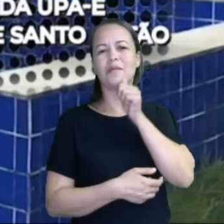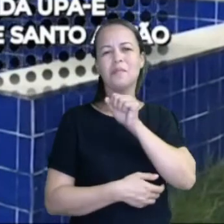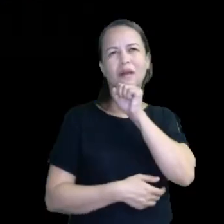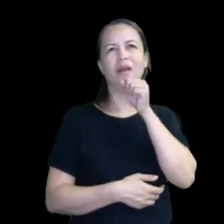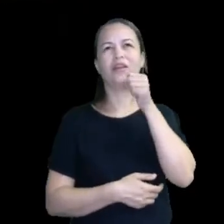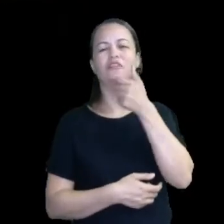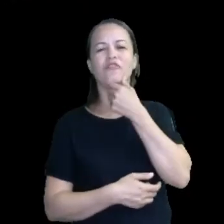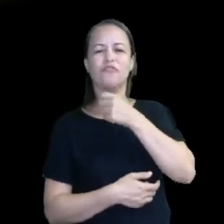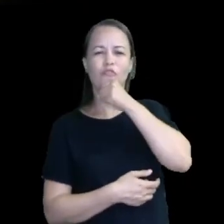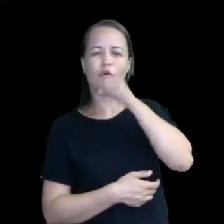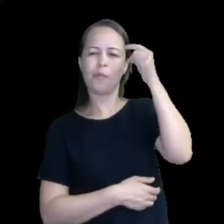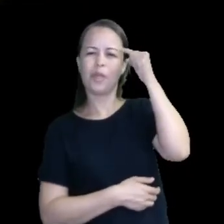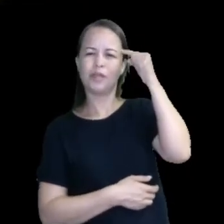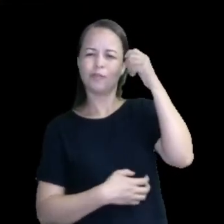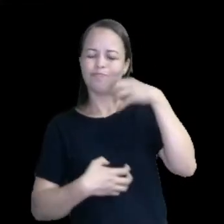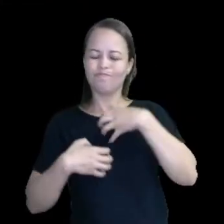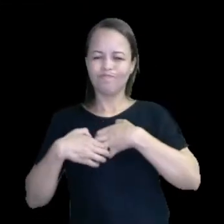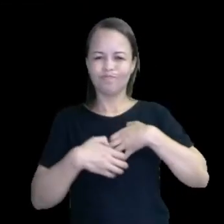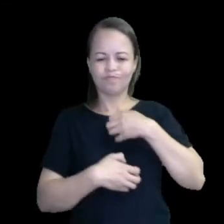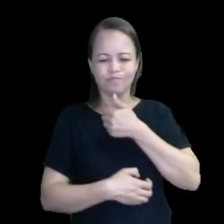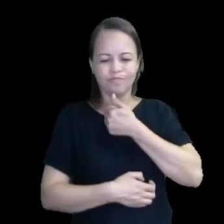angustiante.